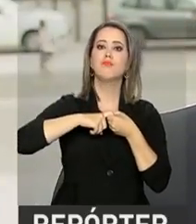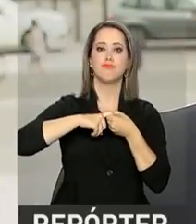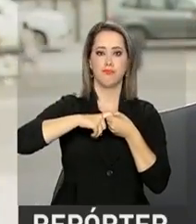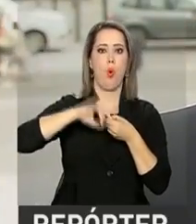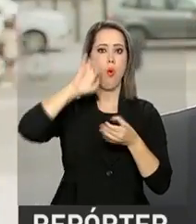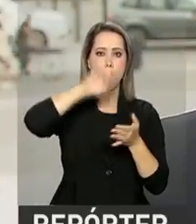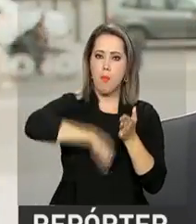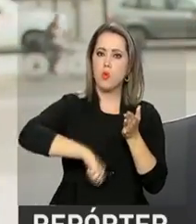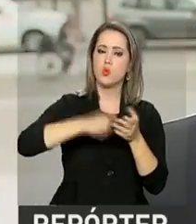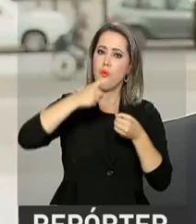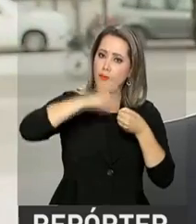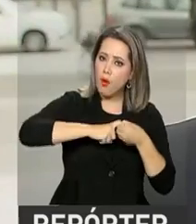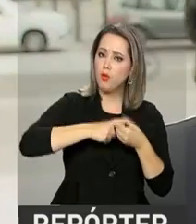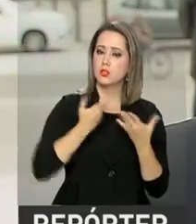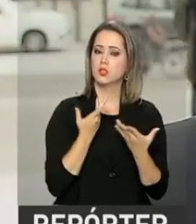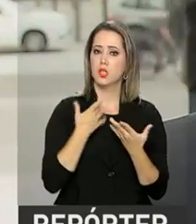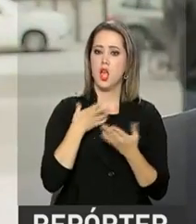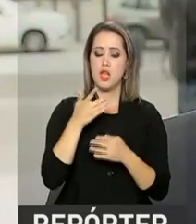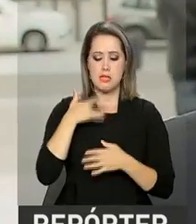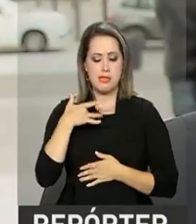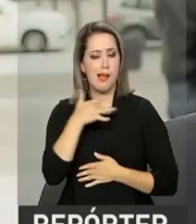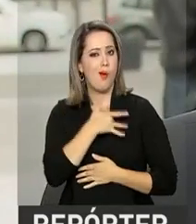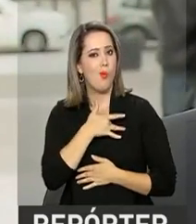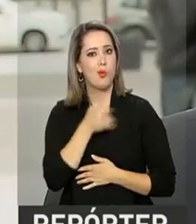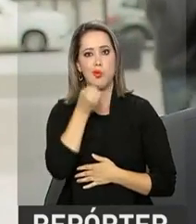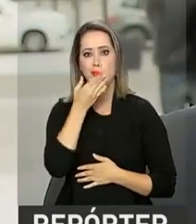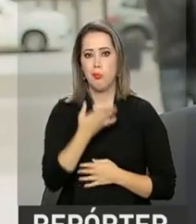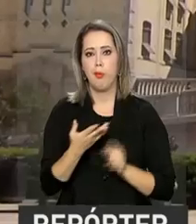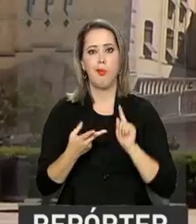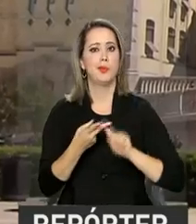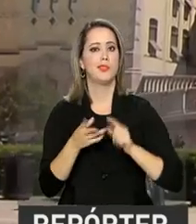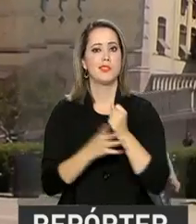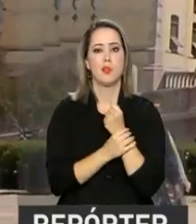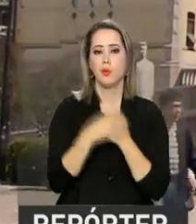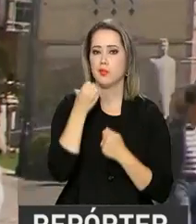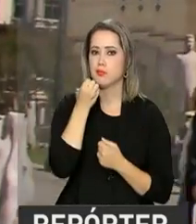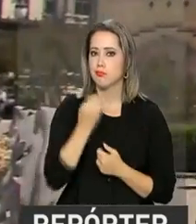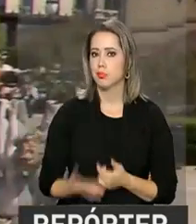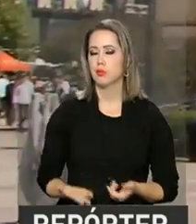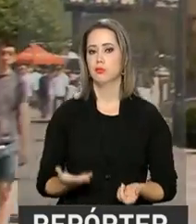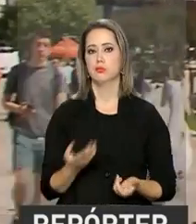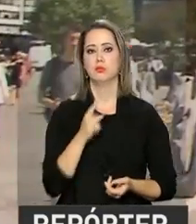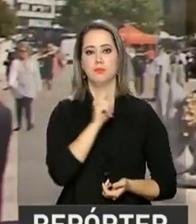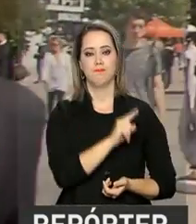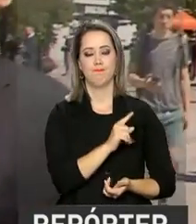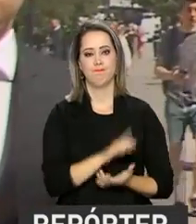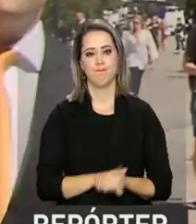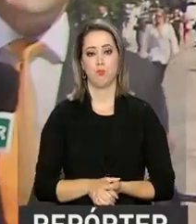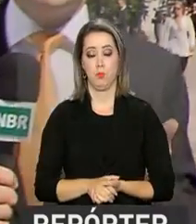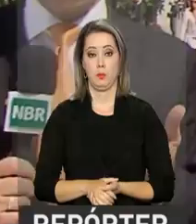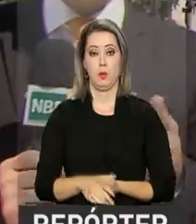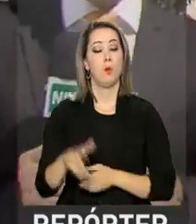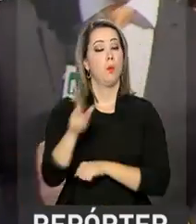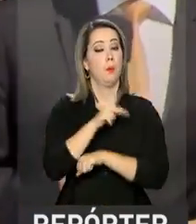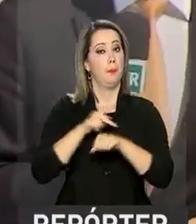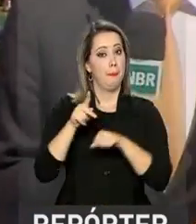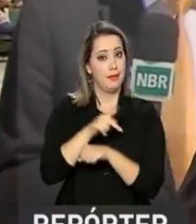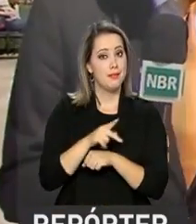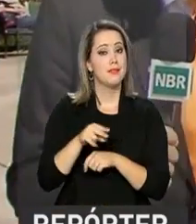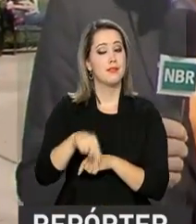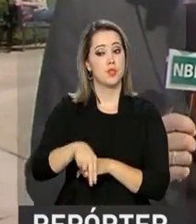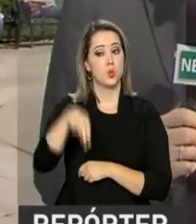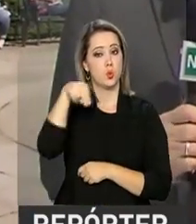todos os benefícios tanto na área de saúde quanto na segurança a noruega também conseguiu distribuir bem as